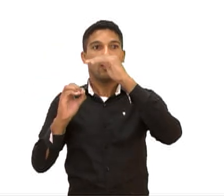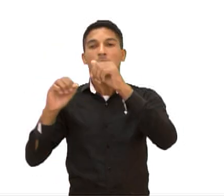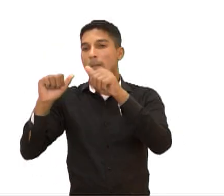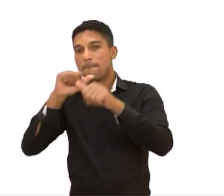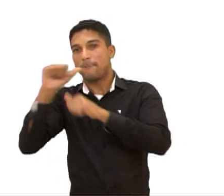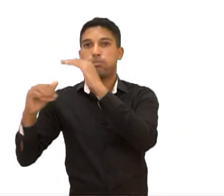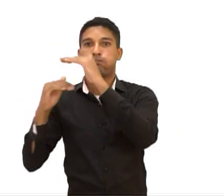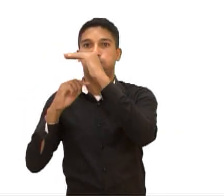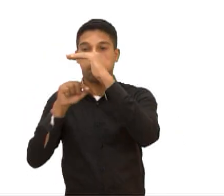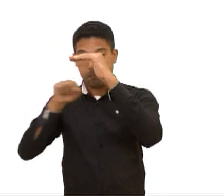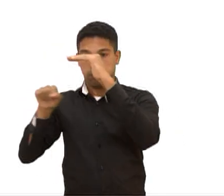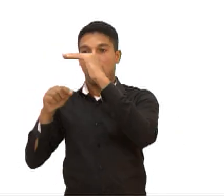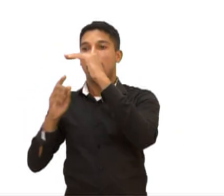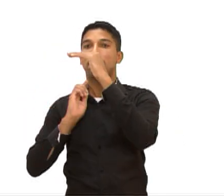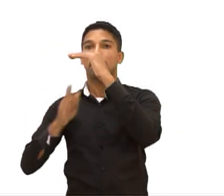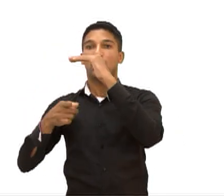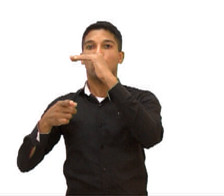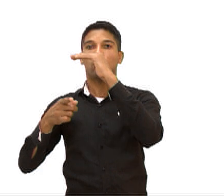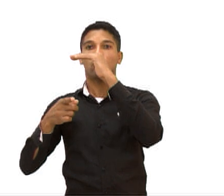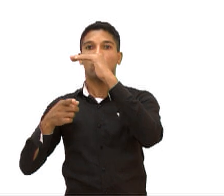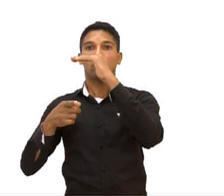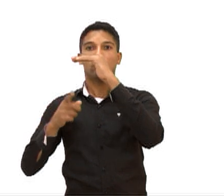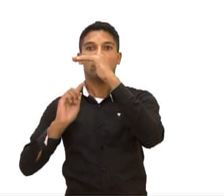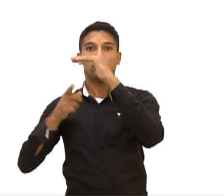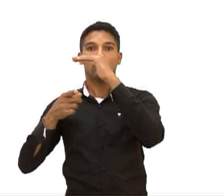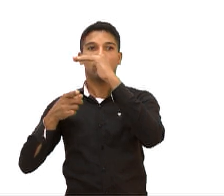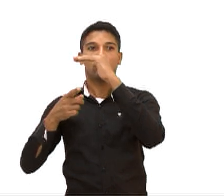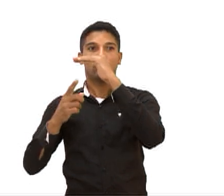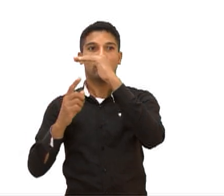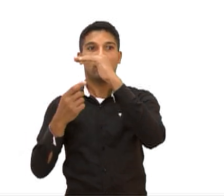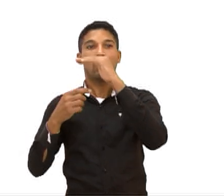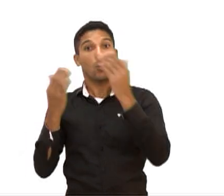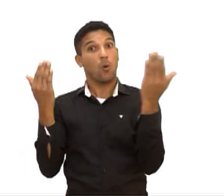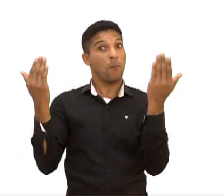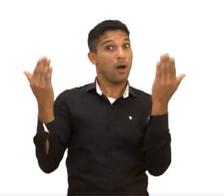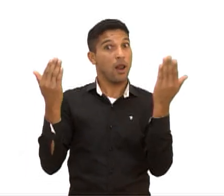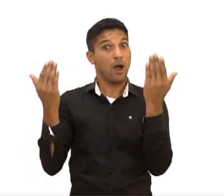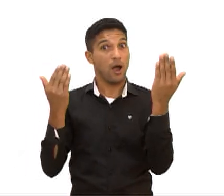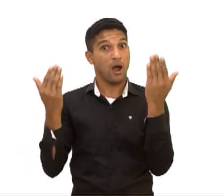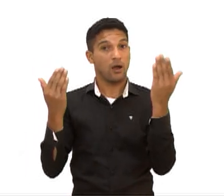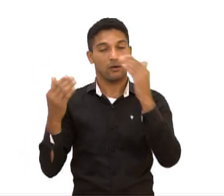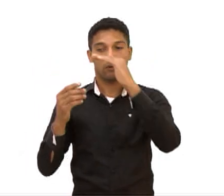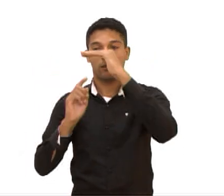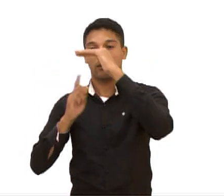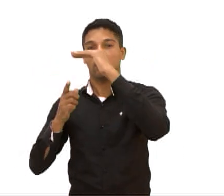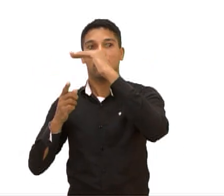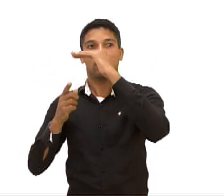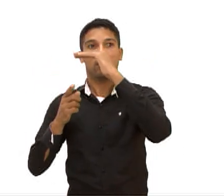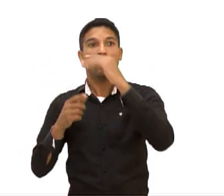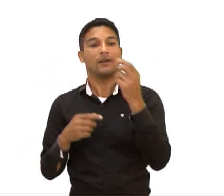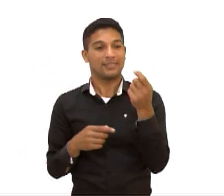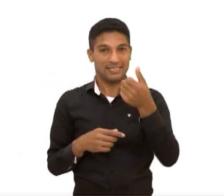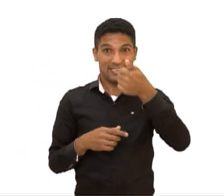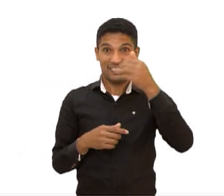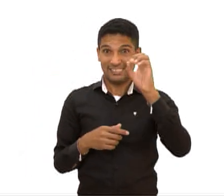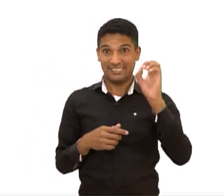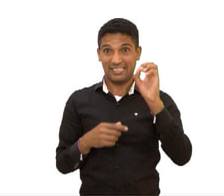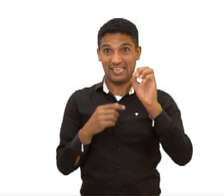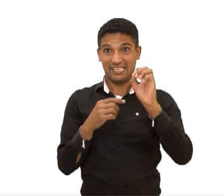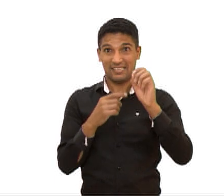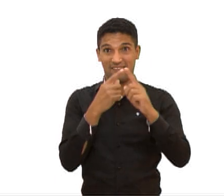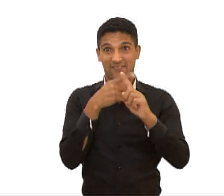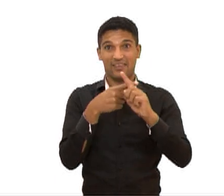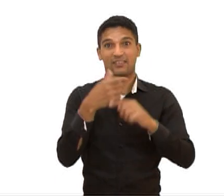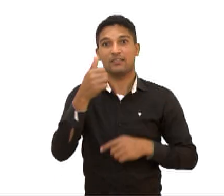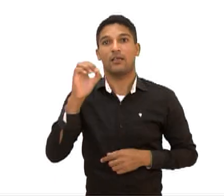transformei no denominador 1000 para conseguir comparar. Quando eu fiz isso, 100 vezes 10 é 1000, 1